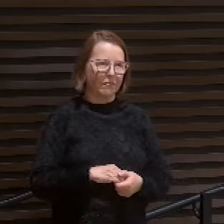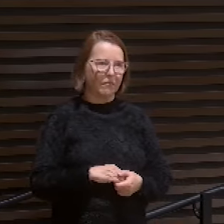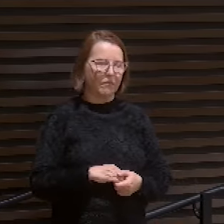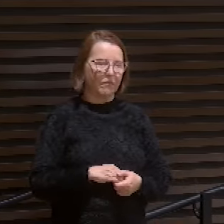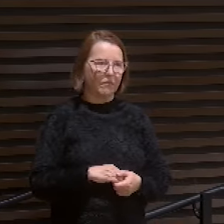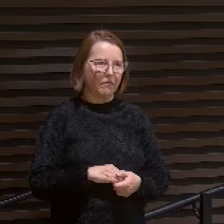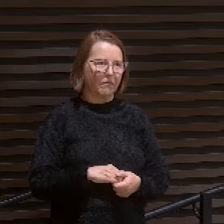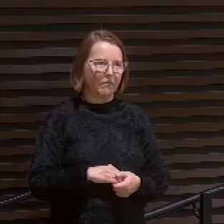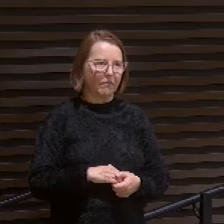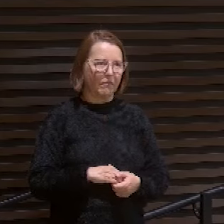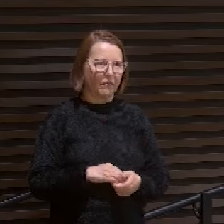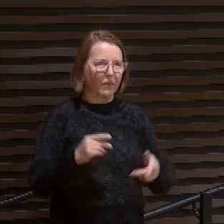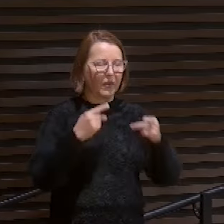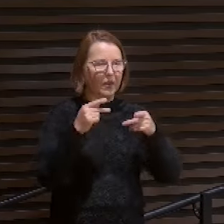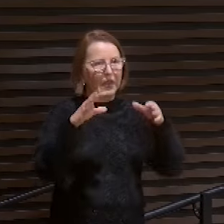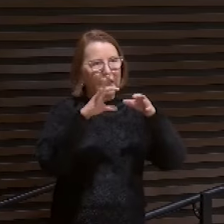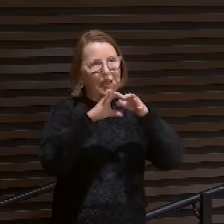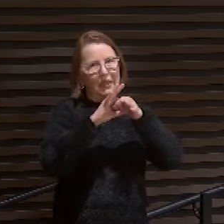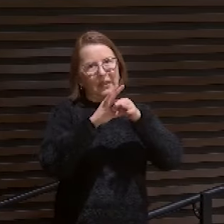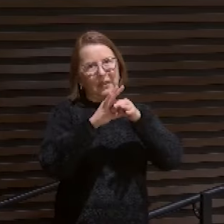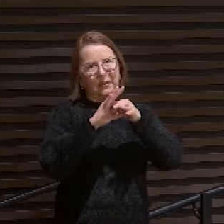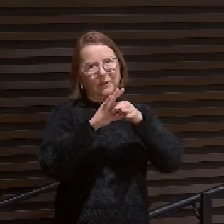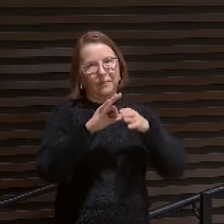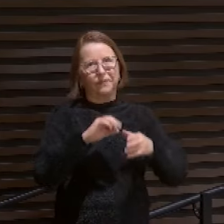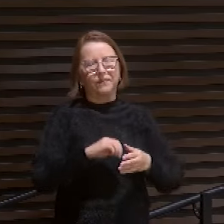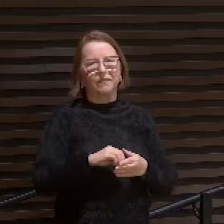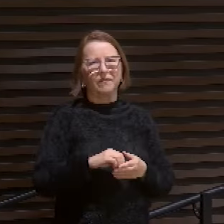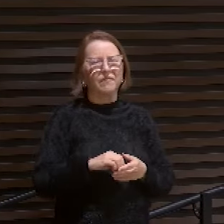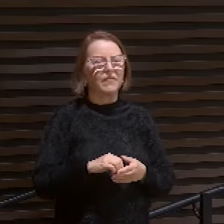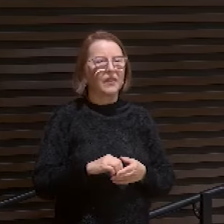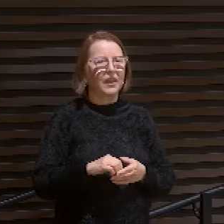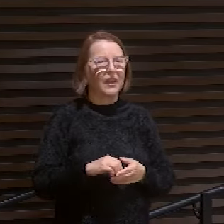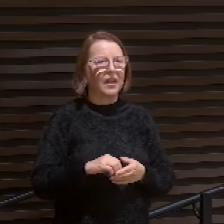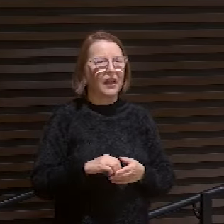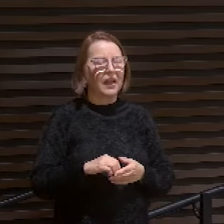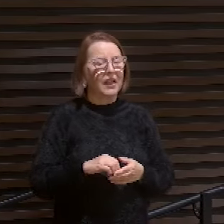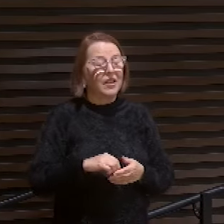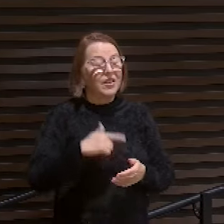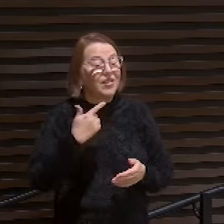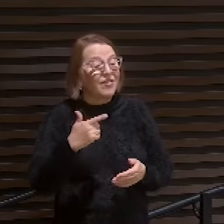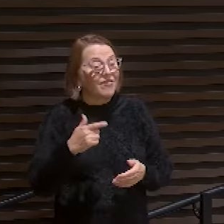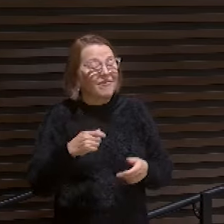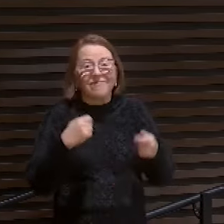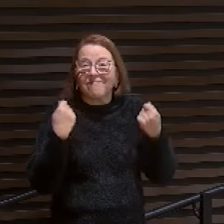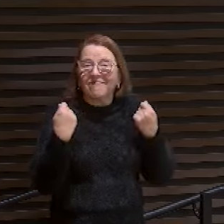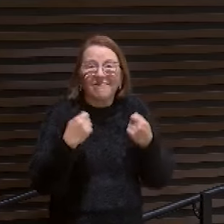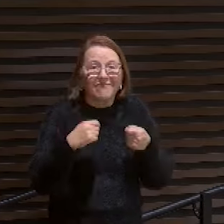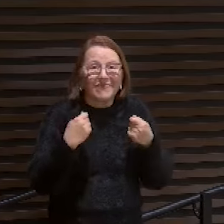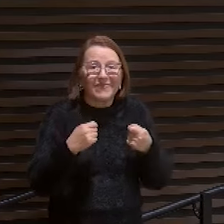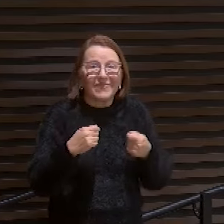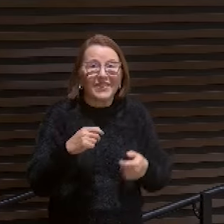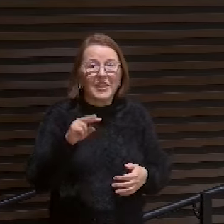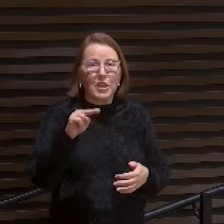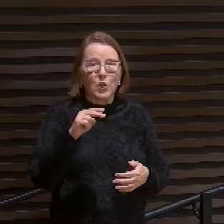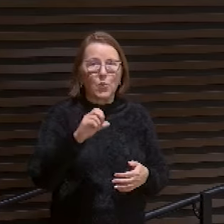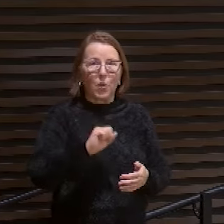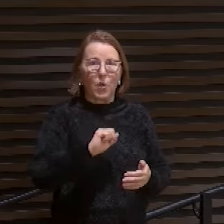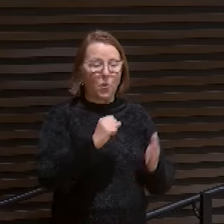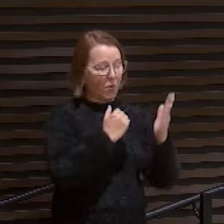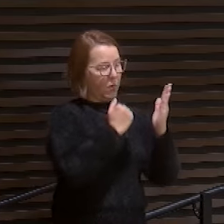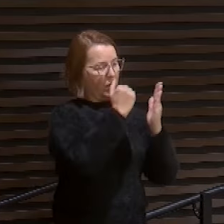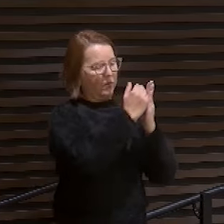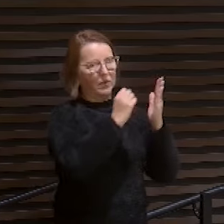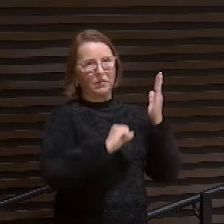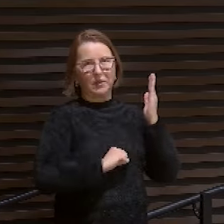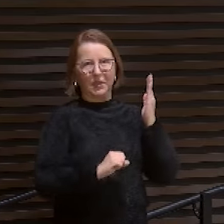Ele está falando da aliança, ele diz que não tem necessidade, como os sumos